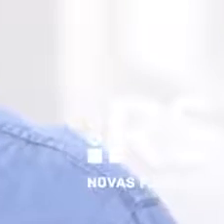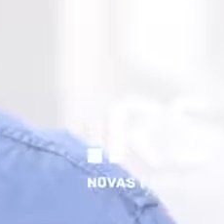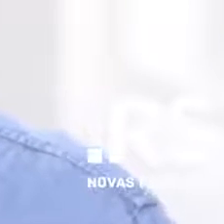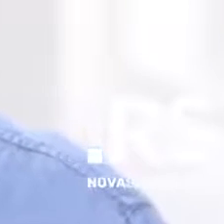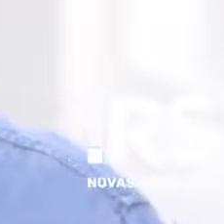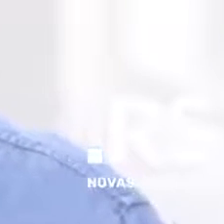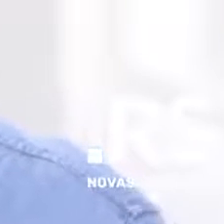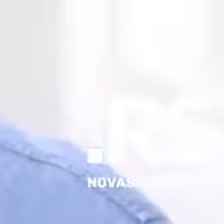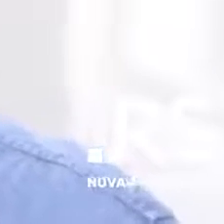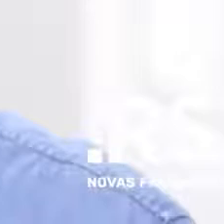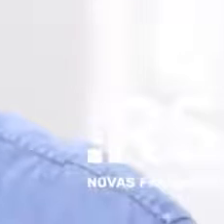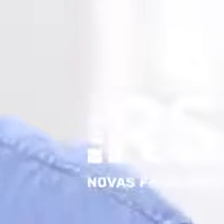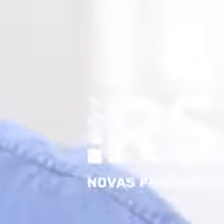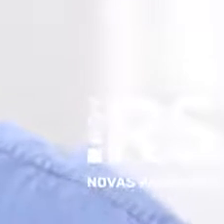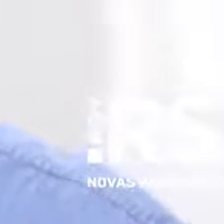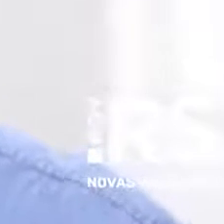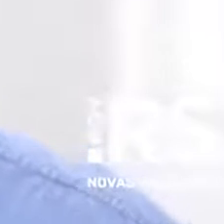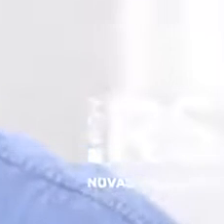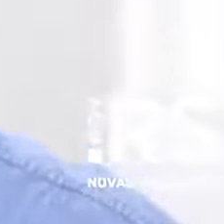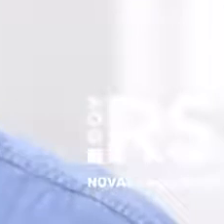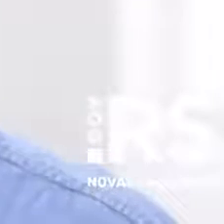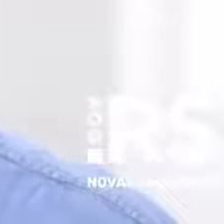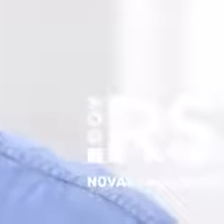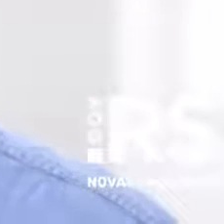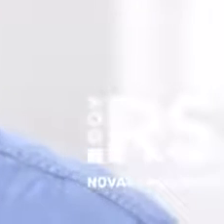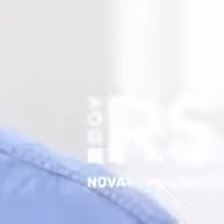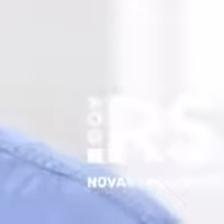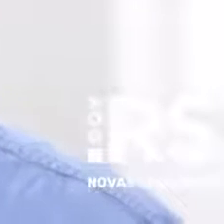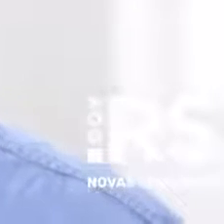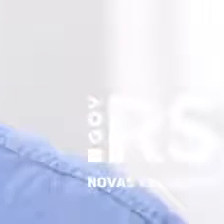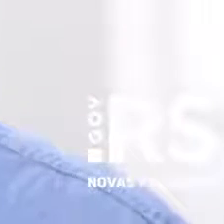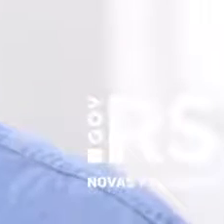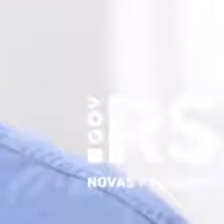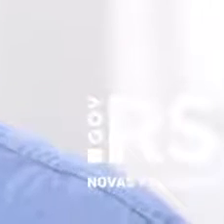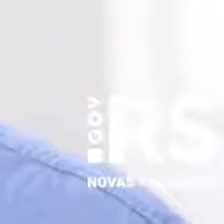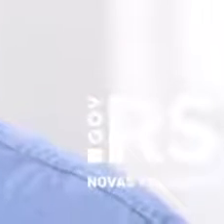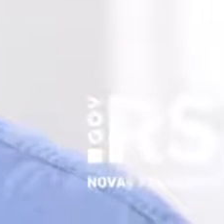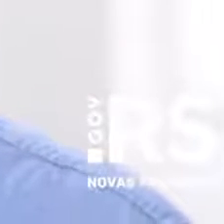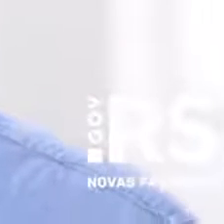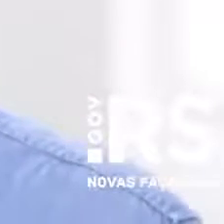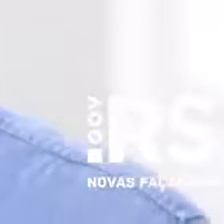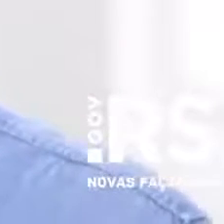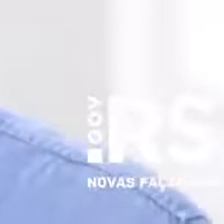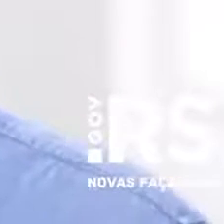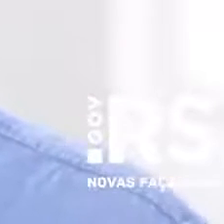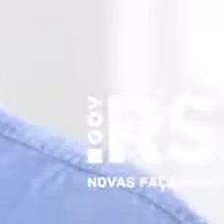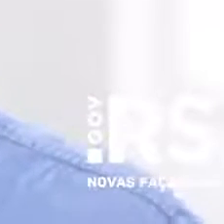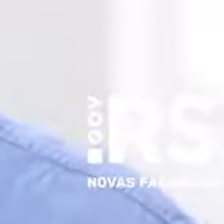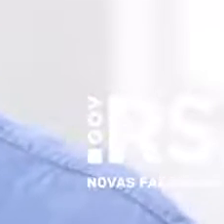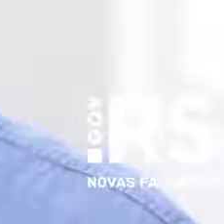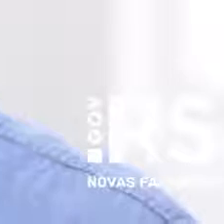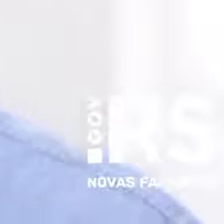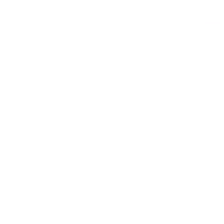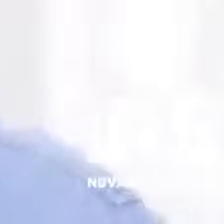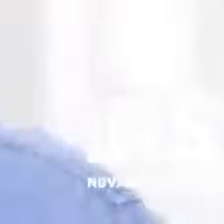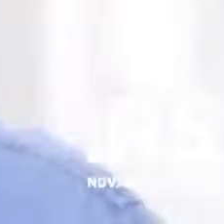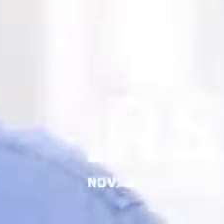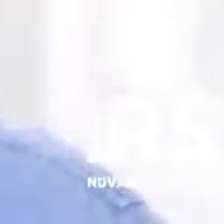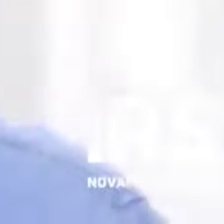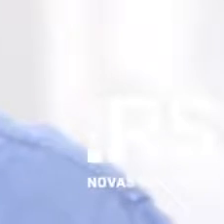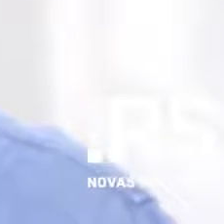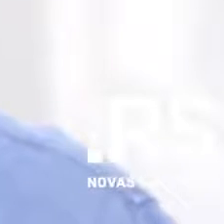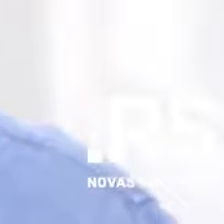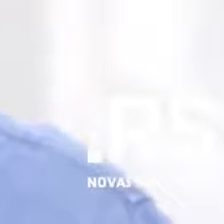que usando como a gente fala, do lavar as mãos, né, esses produtos de limpeza de forma geral eliminam o vírus nesse ambiente. Quando